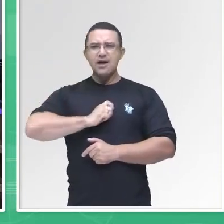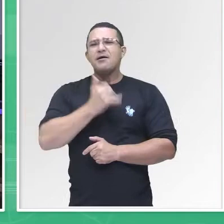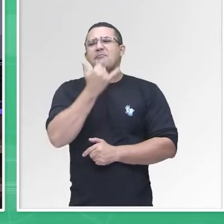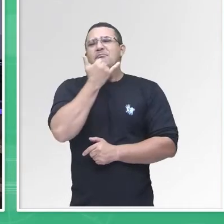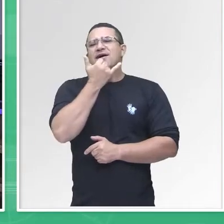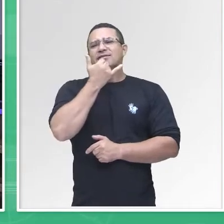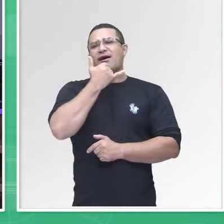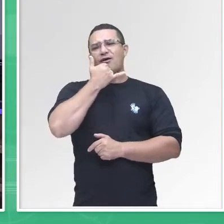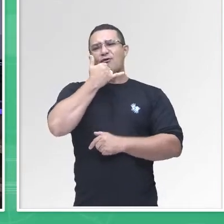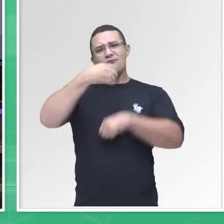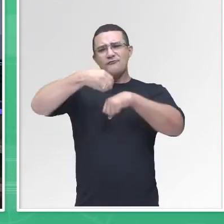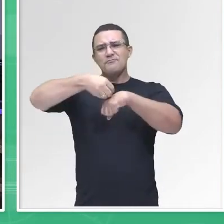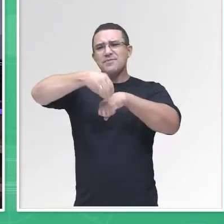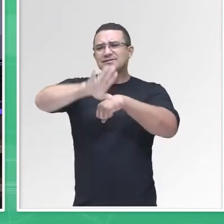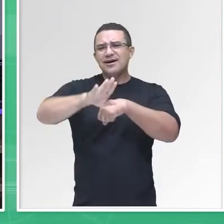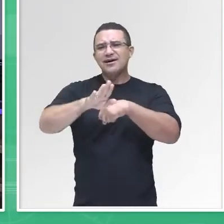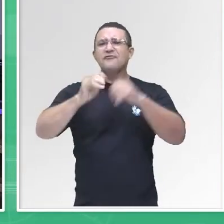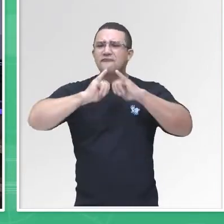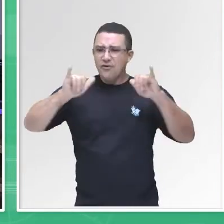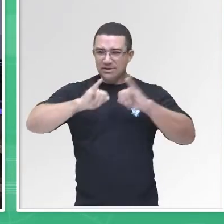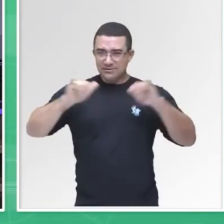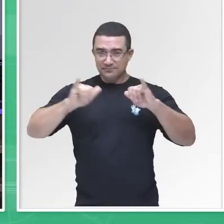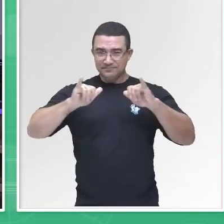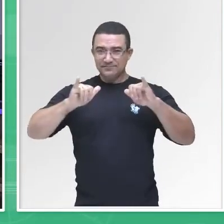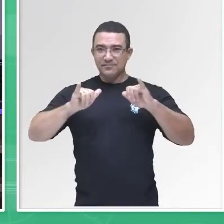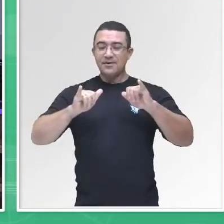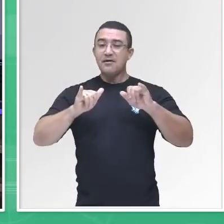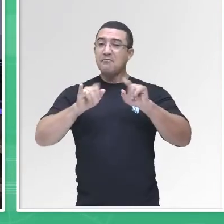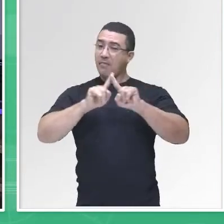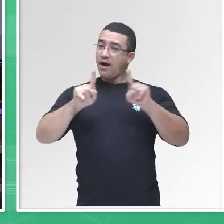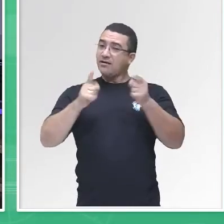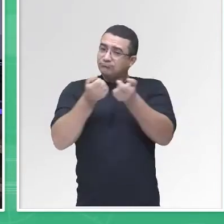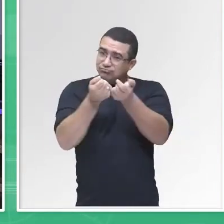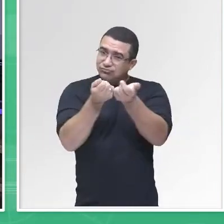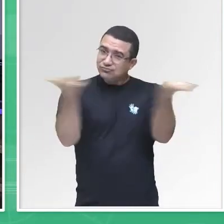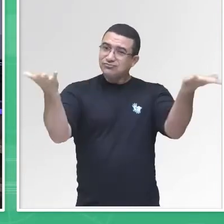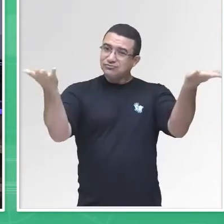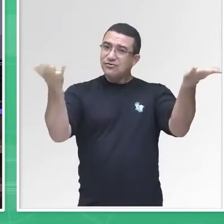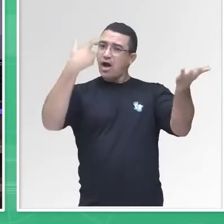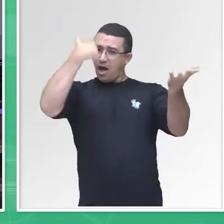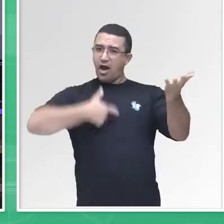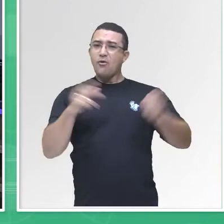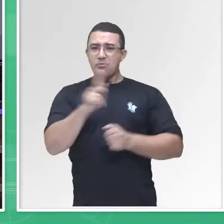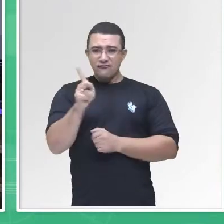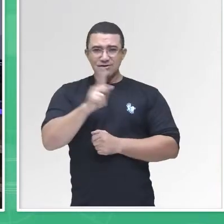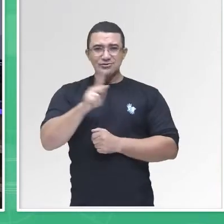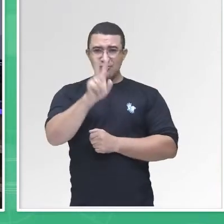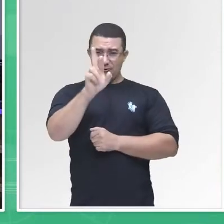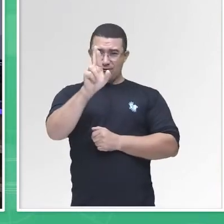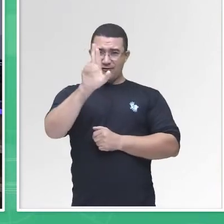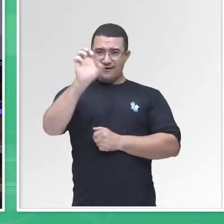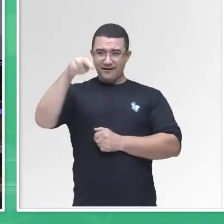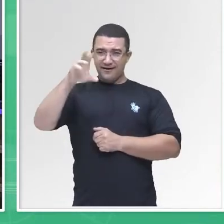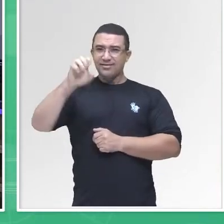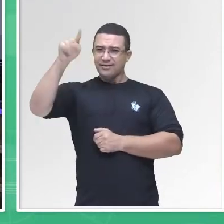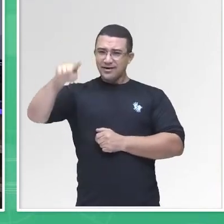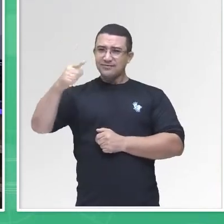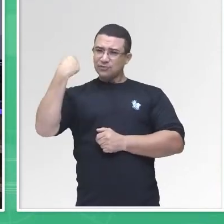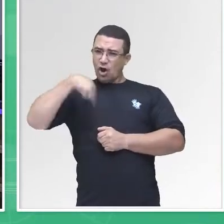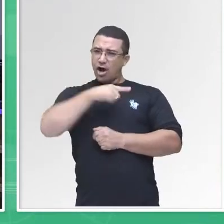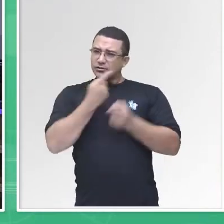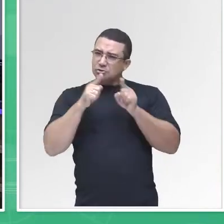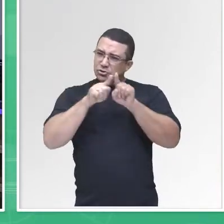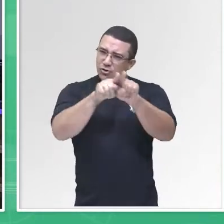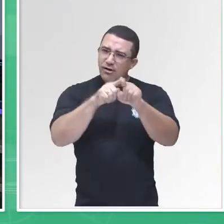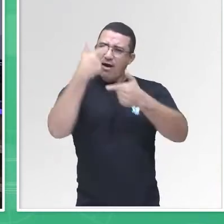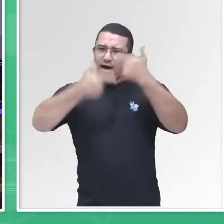estava aí abaixo, mas eis que eu digo aqui para todos: sou o professor René e nós vamos trabalhar sempre aqui,